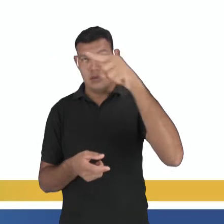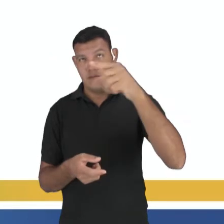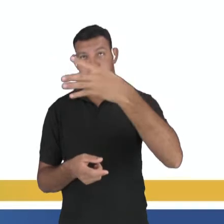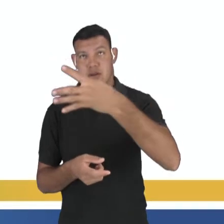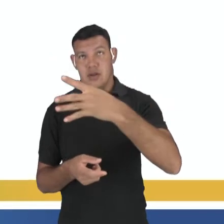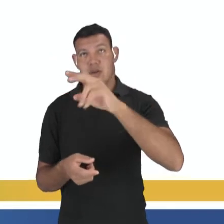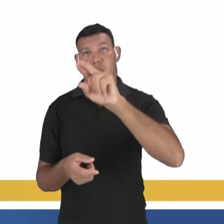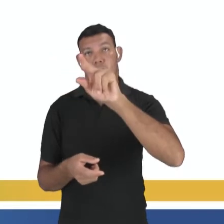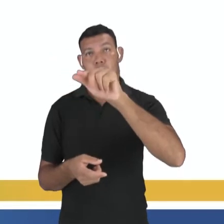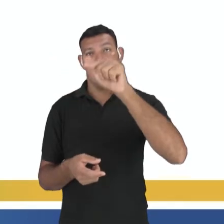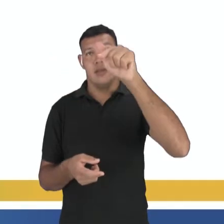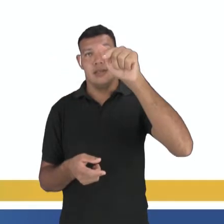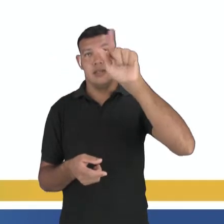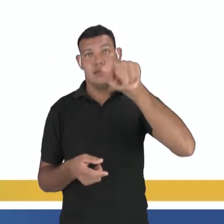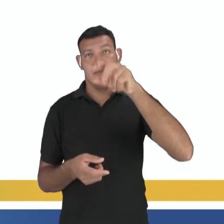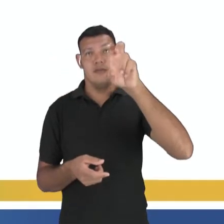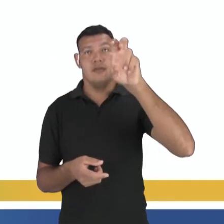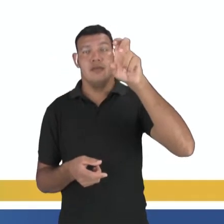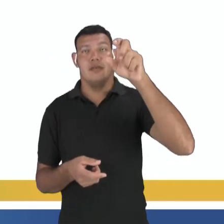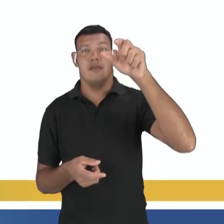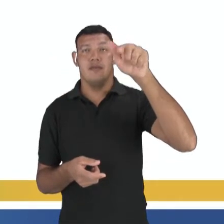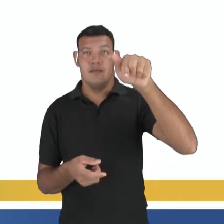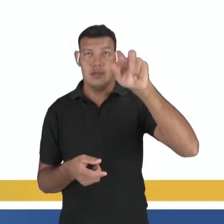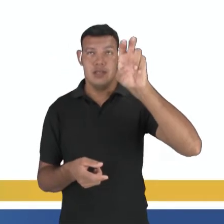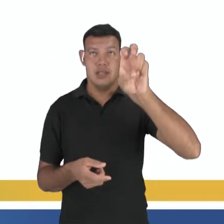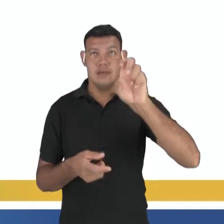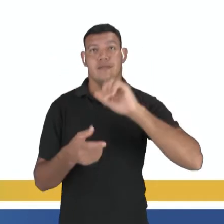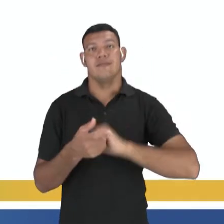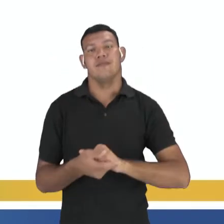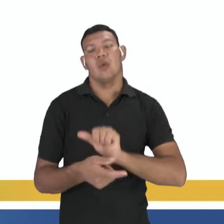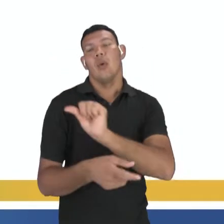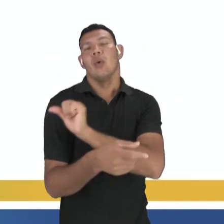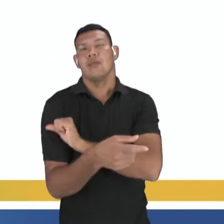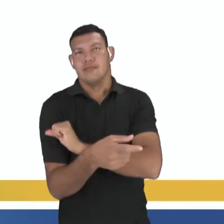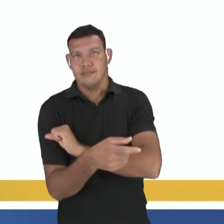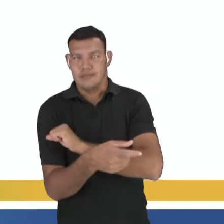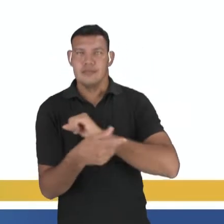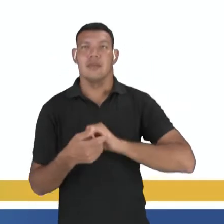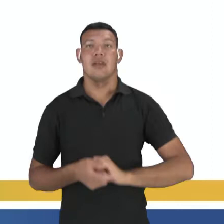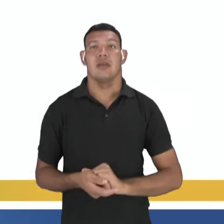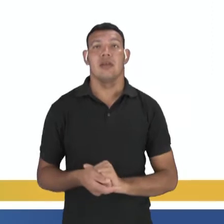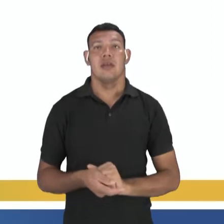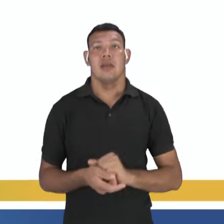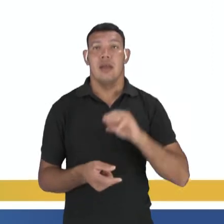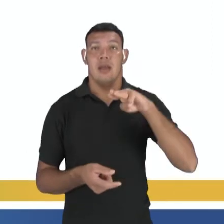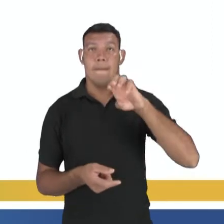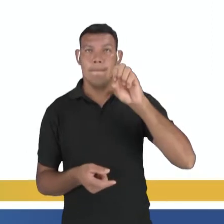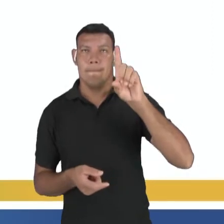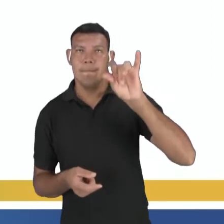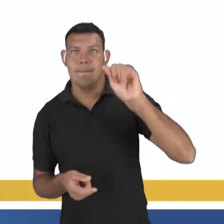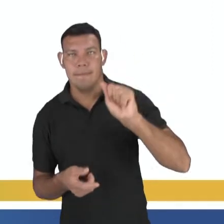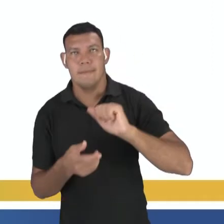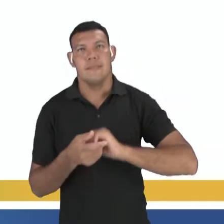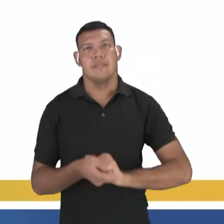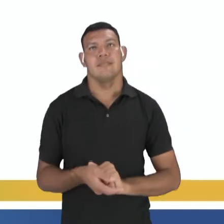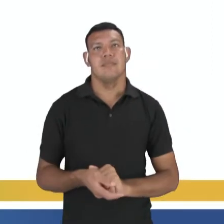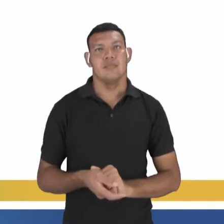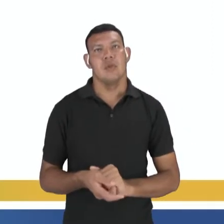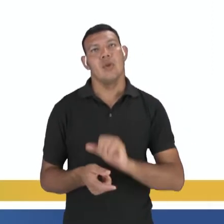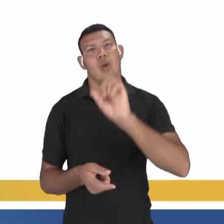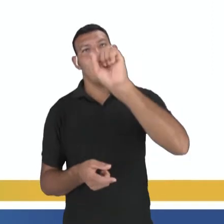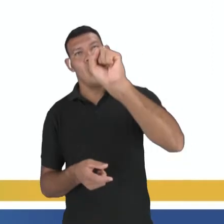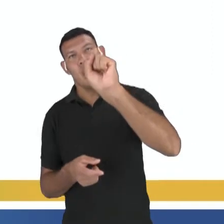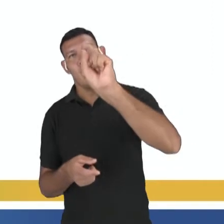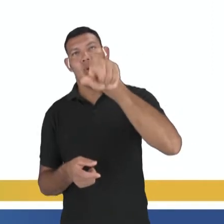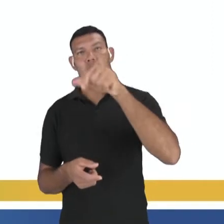7,75. Então essa foi a média do aluno Isaac por bimestre. Ou seja, ele tirar essas notas 8,